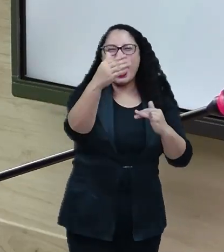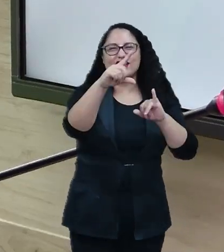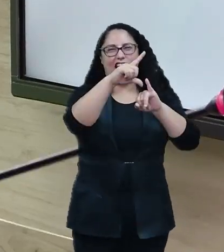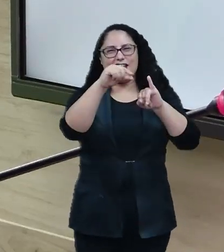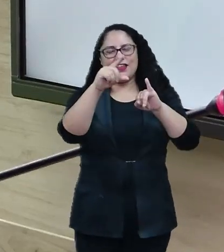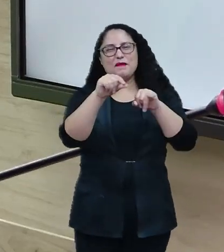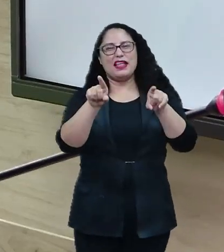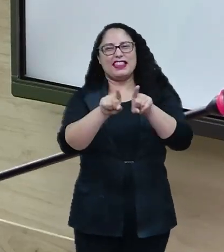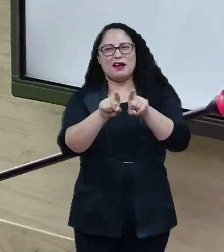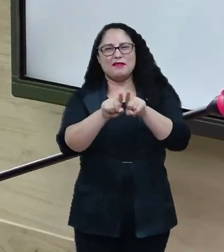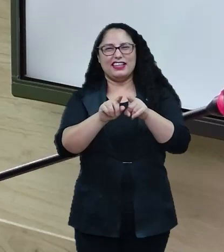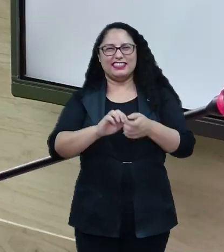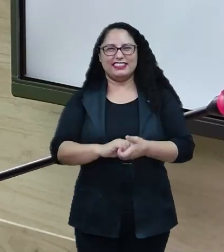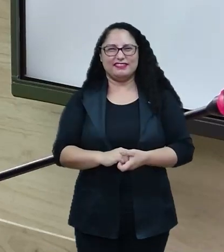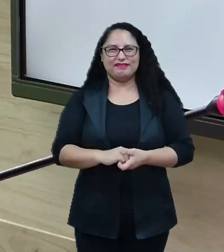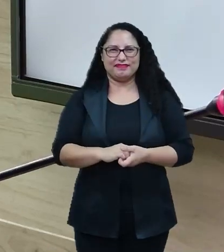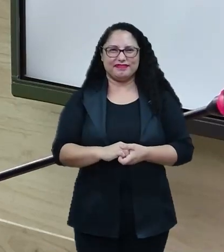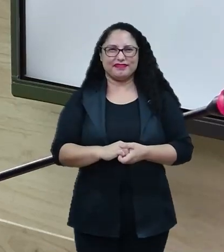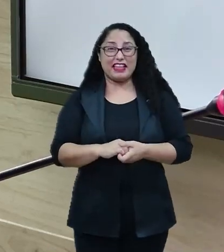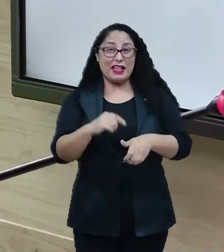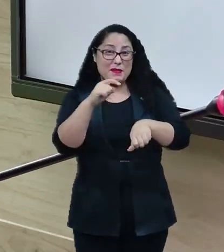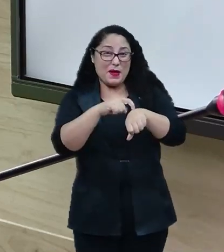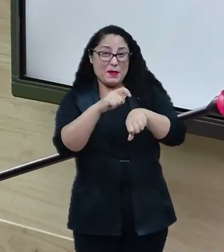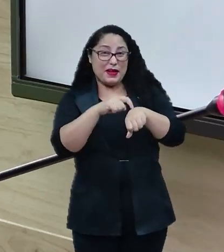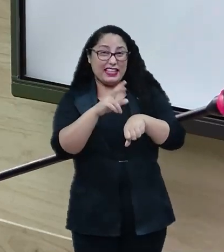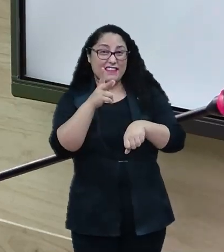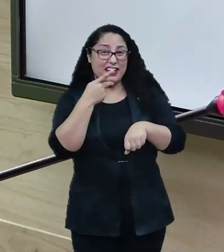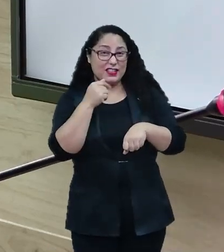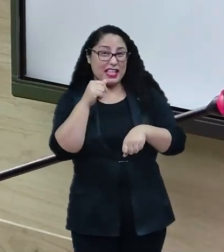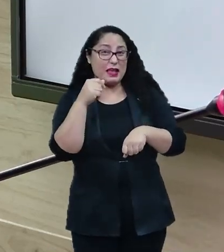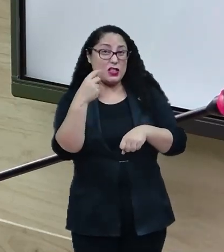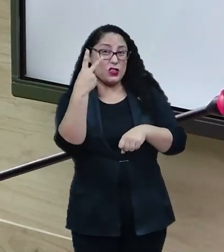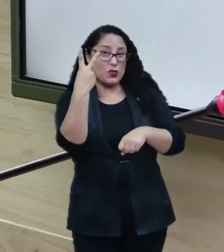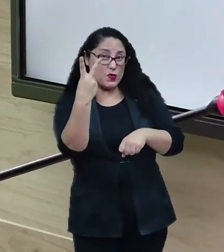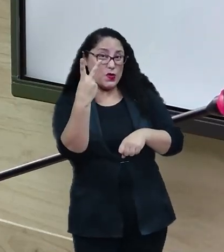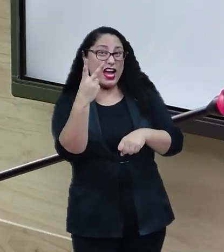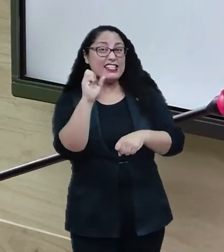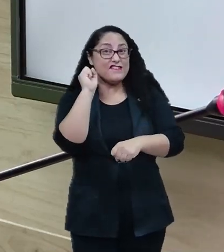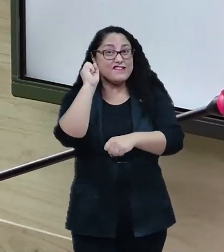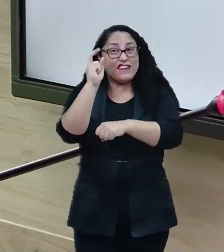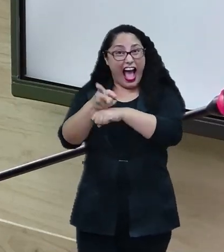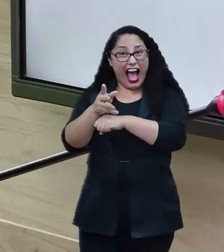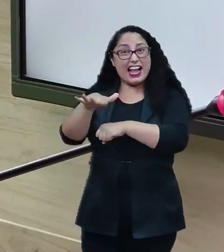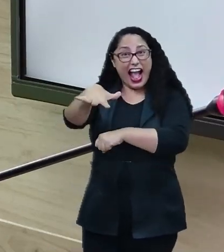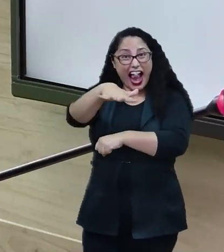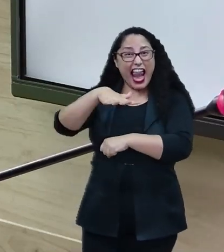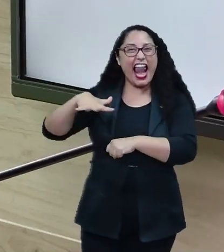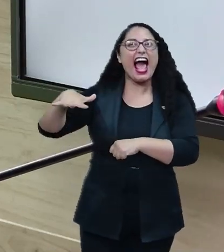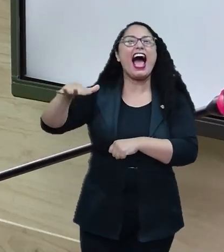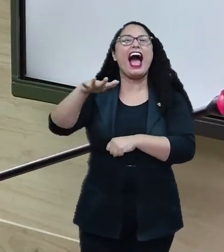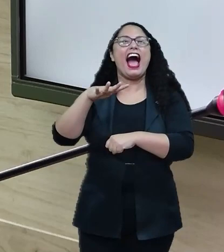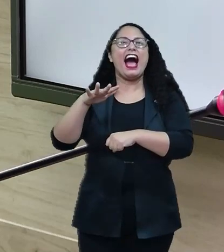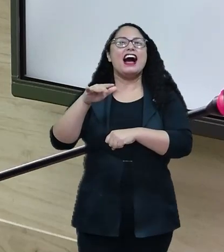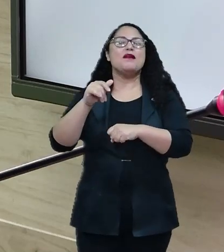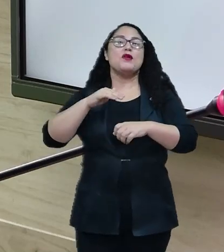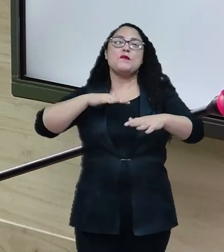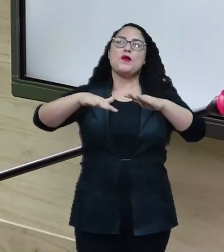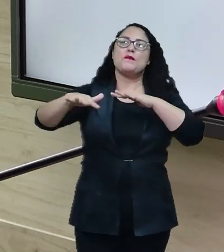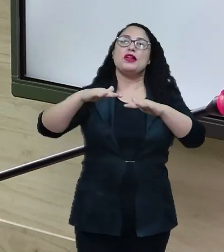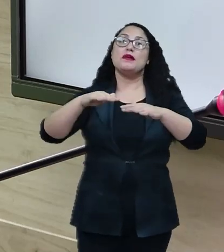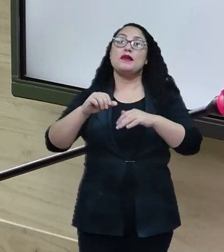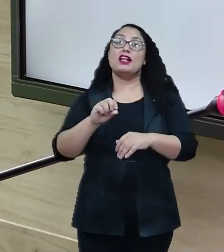né? Tanto que, nesse momento, eles já falaram, tem mais 2 vagas, né, para um programa de mobilidade